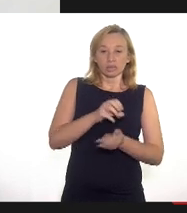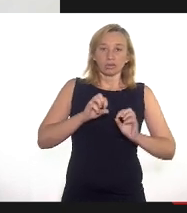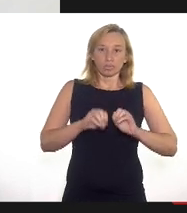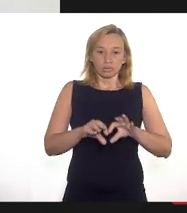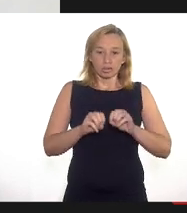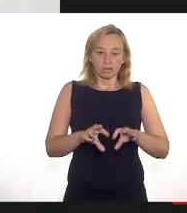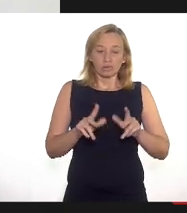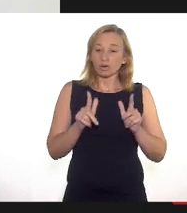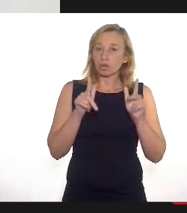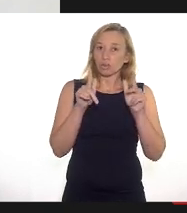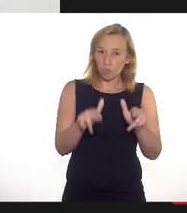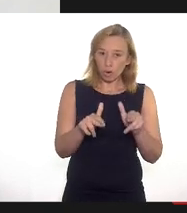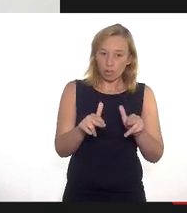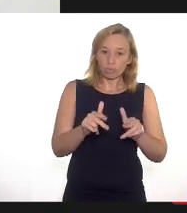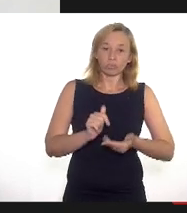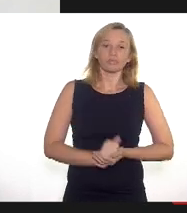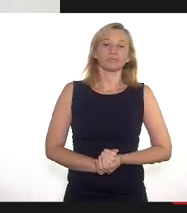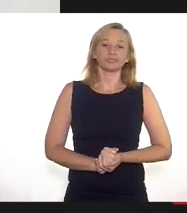foi semelhante